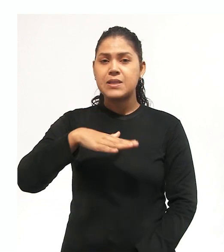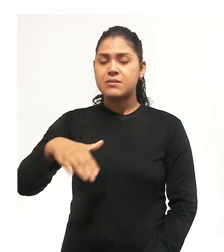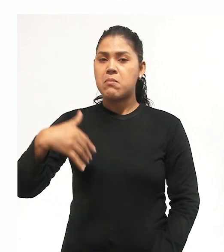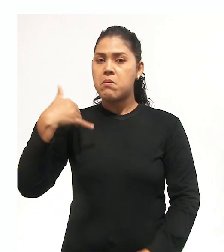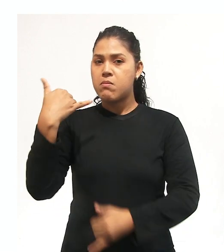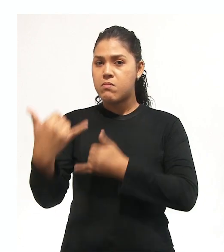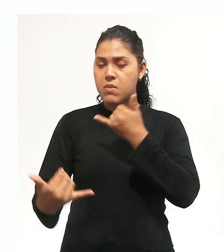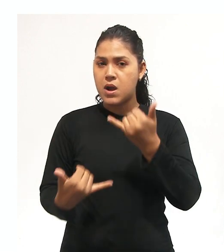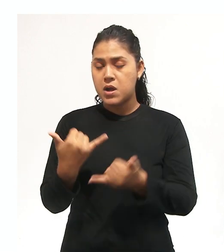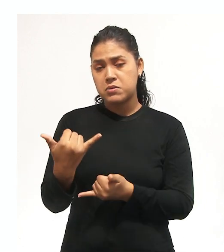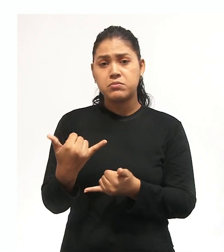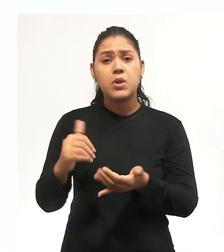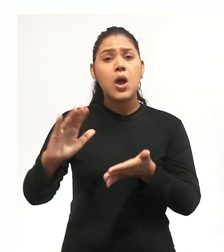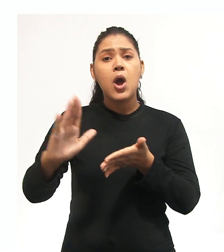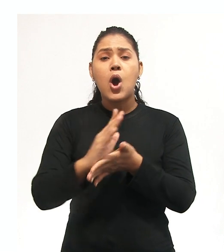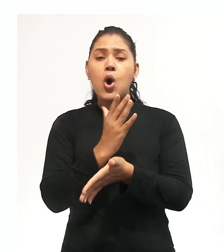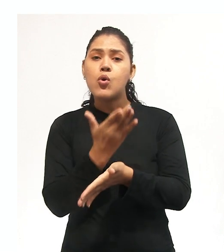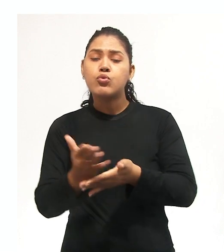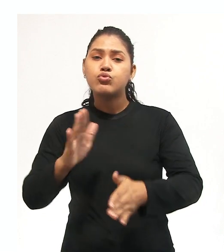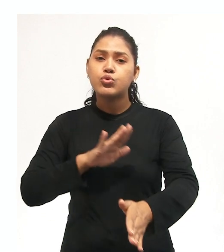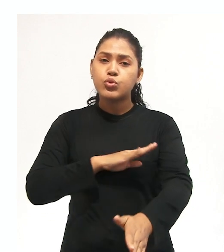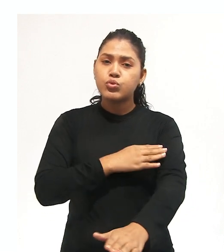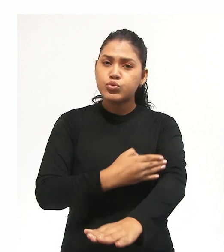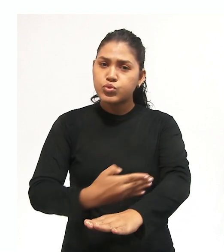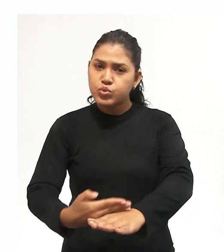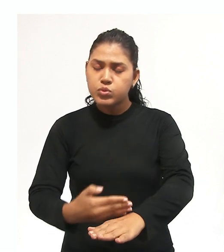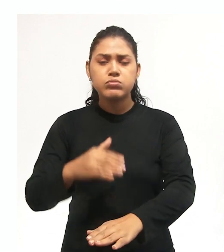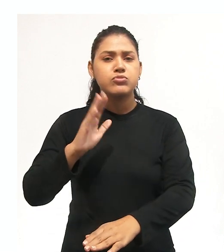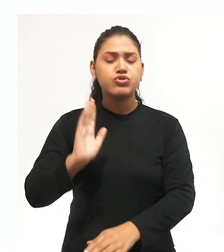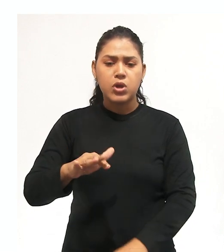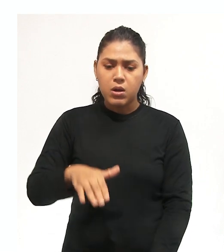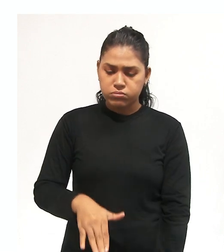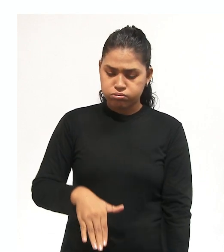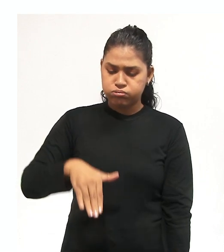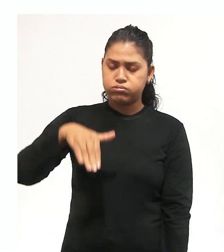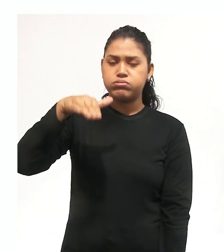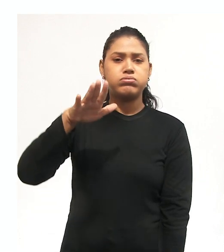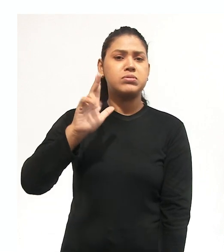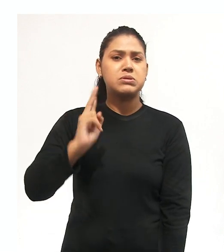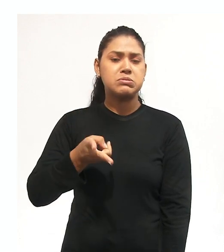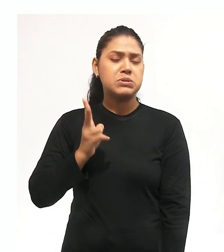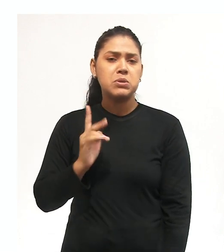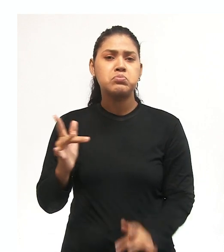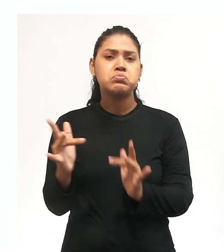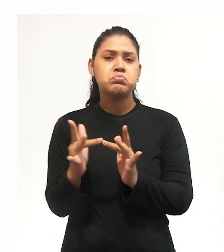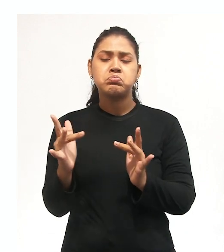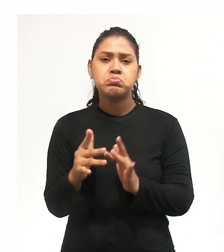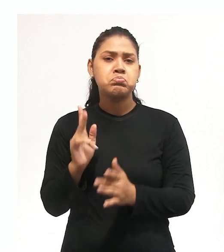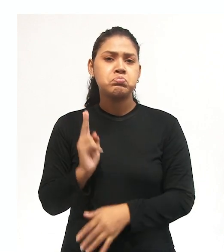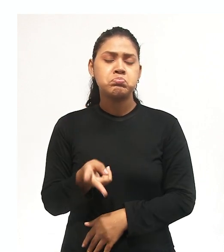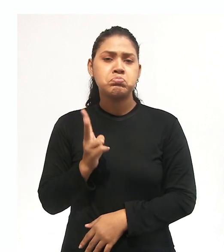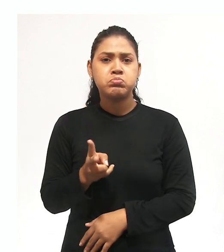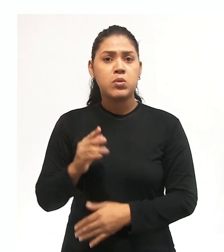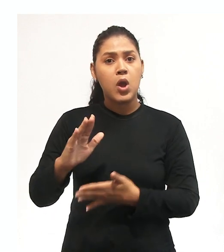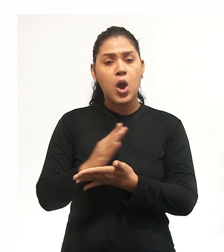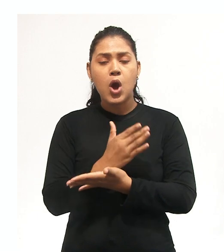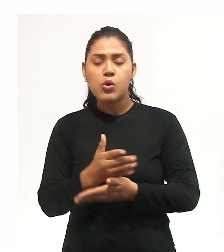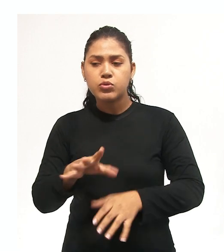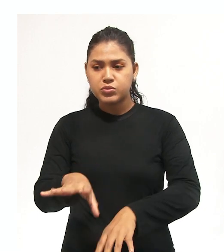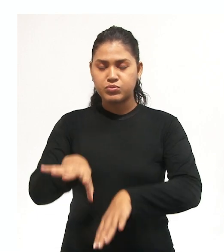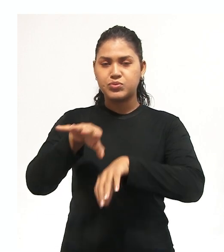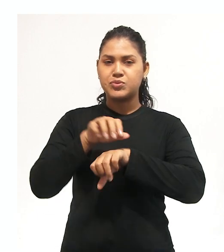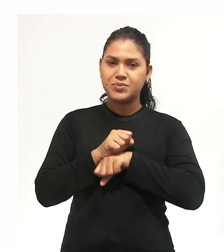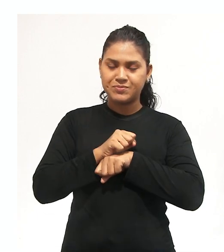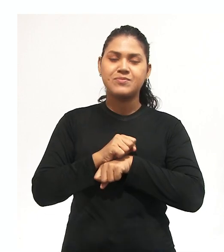infâncias. Alguns podem ter sido criados, né, assim, com a referência de brincar